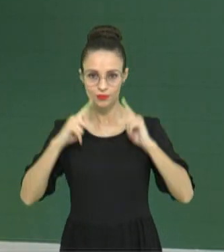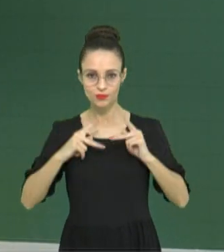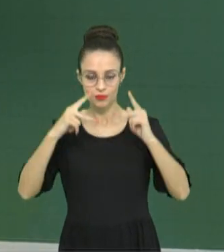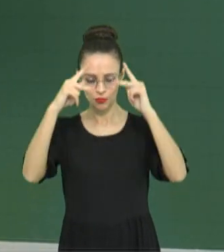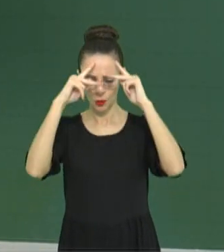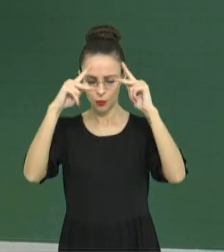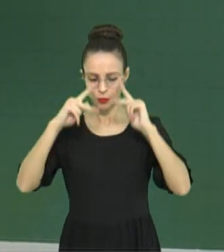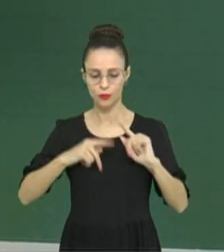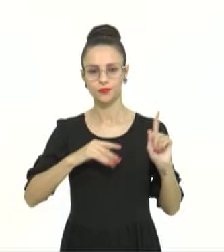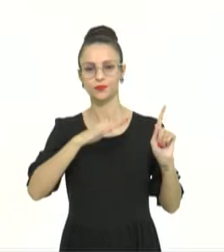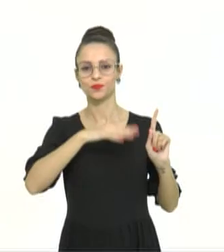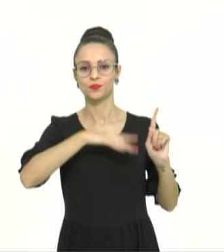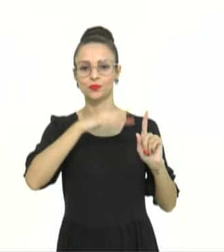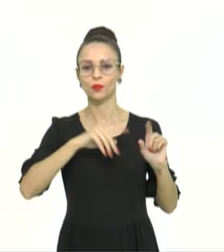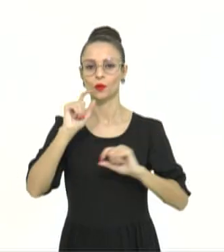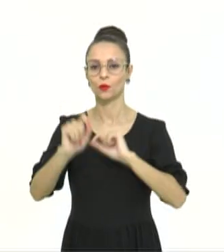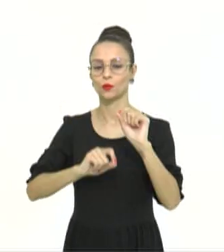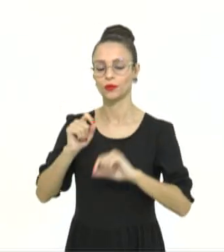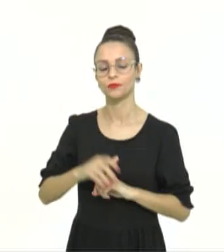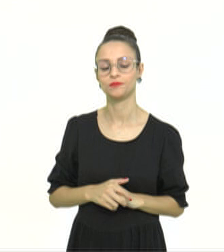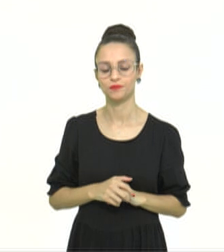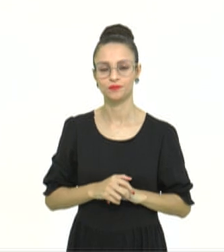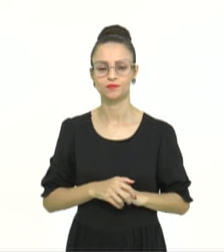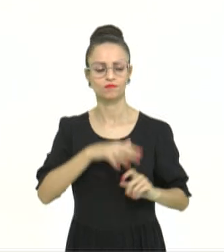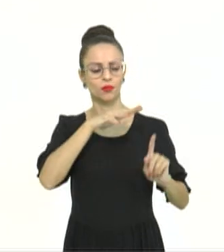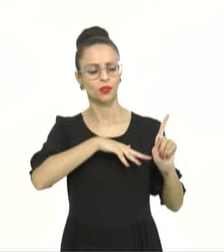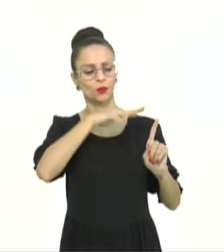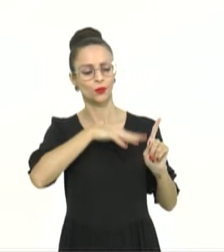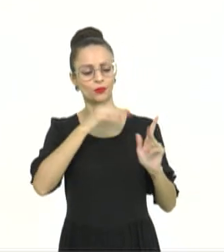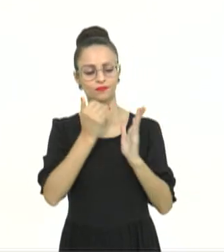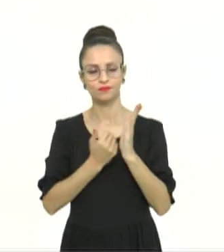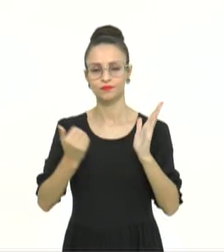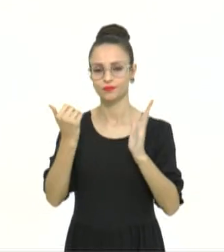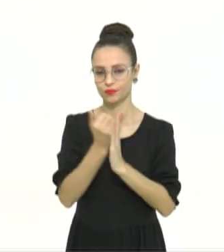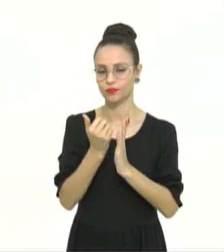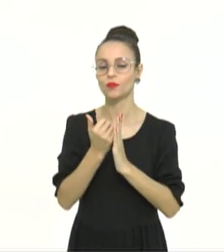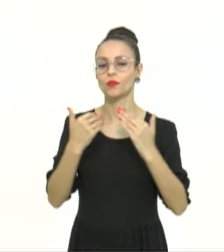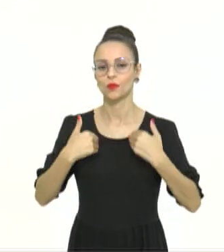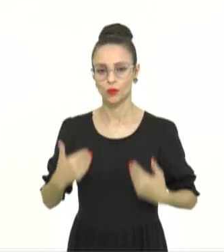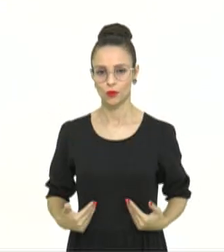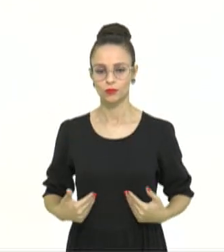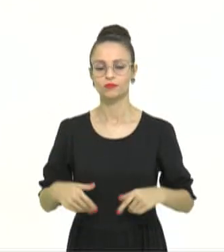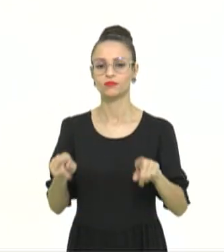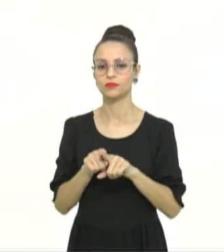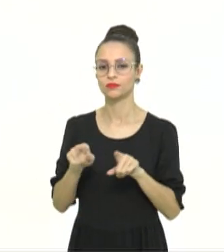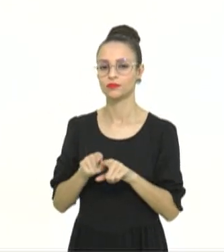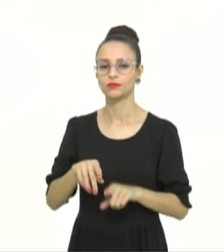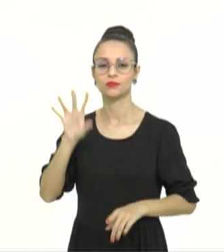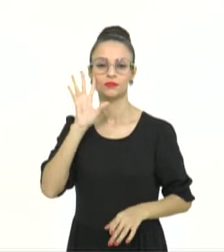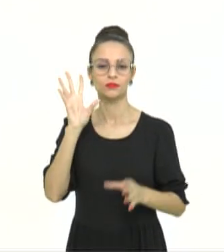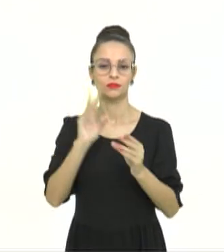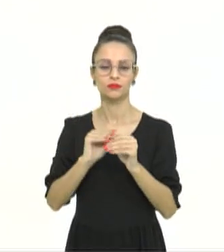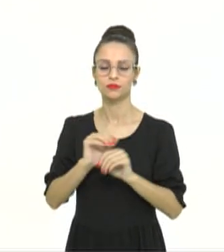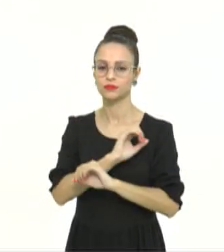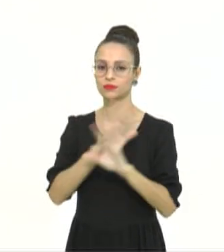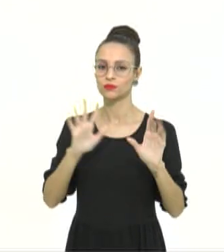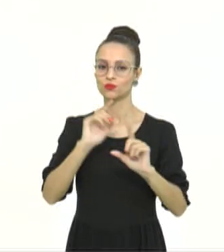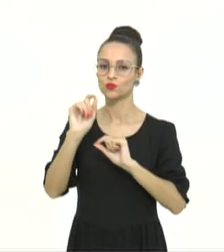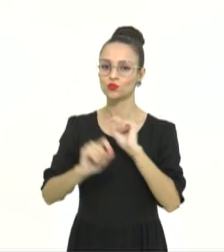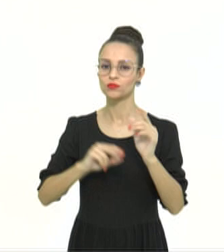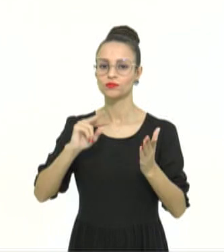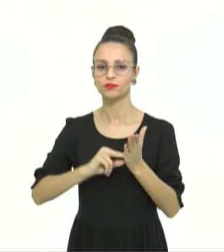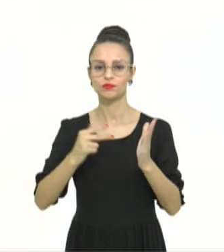corpolatria, que é o culto exagerado do corpo. E aí a gente se aprofundou a entender melhor o que é esse culto, de